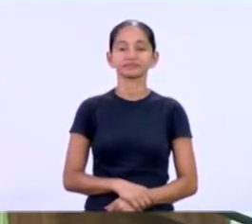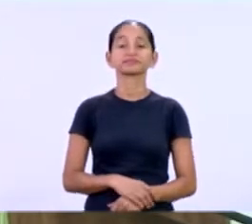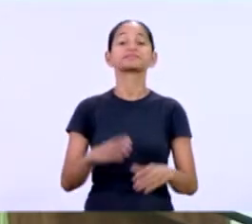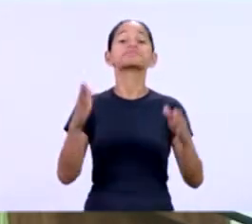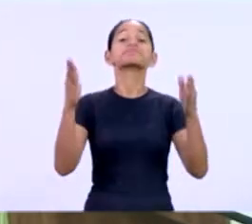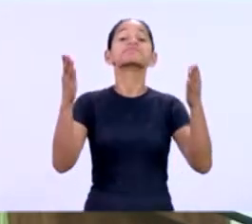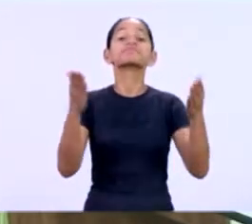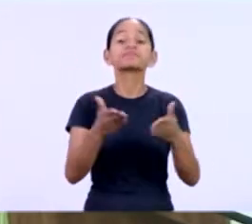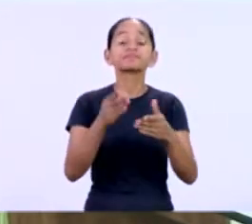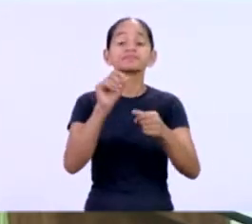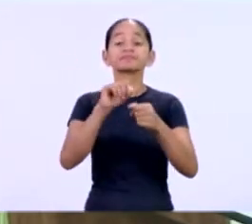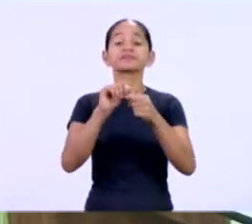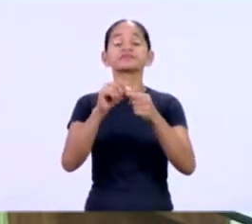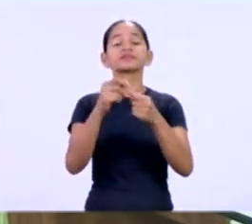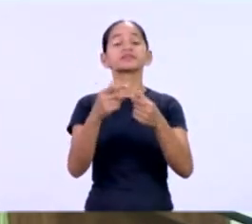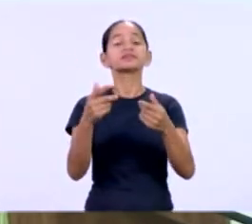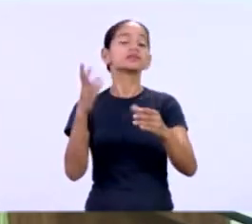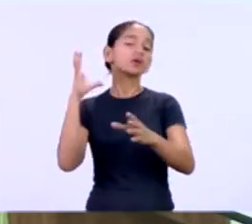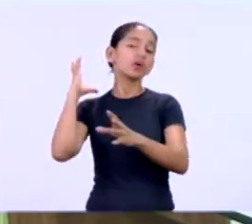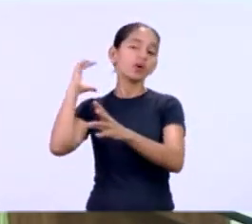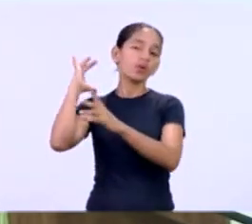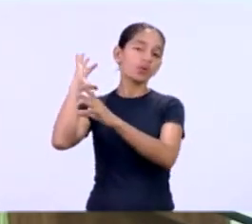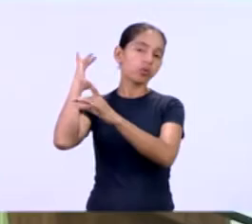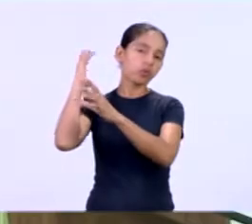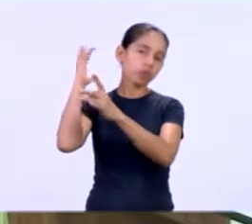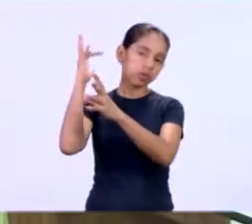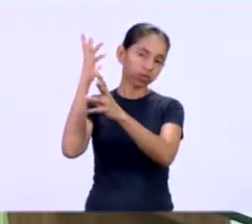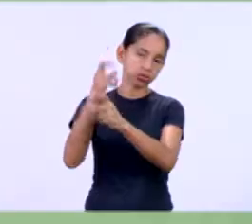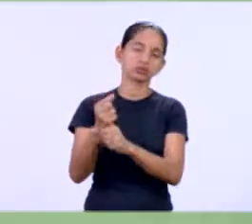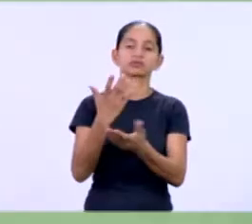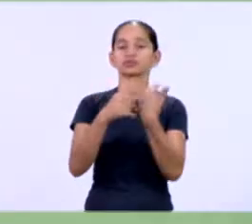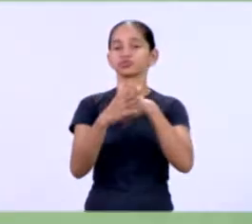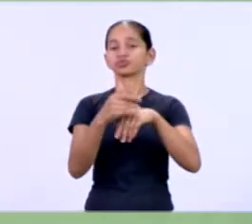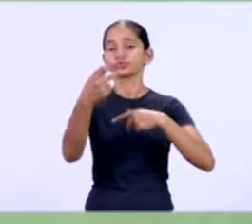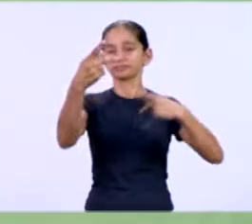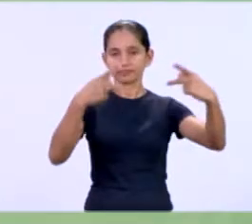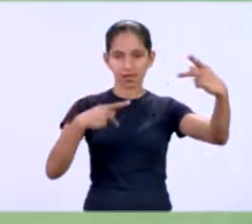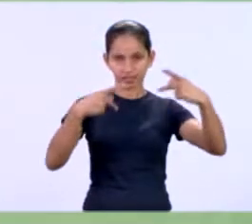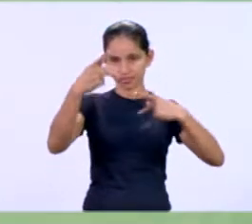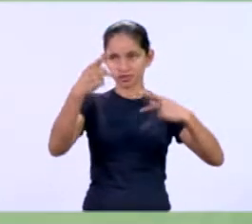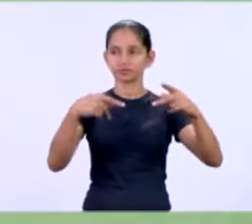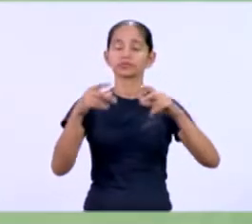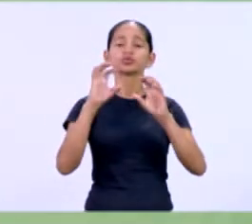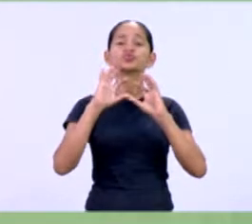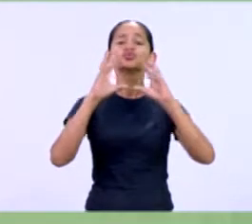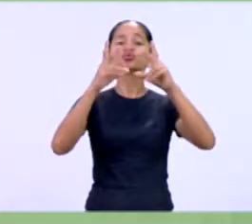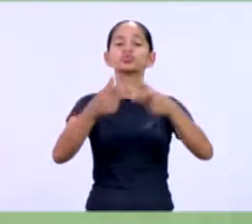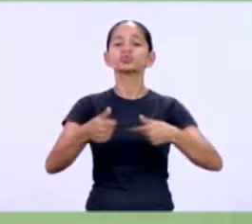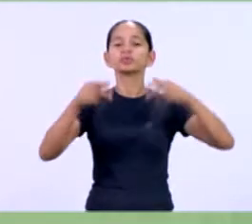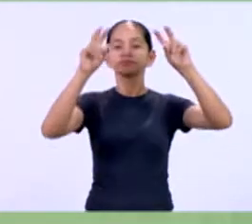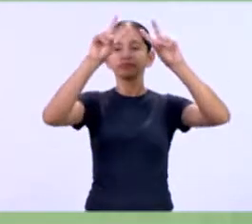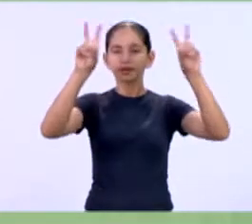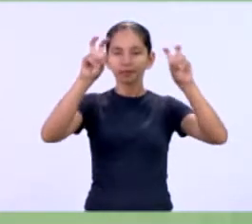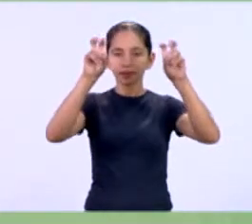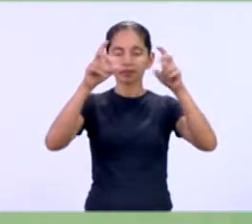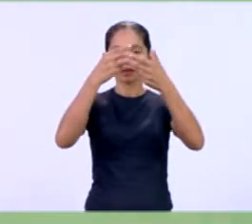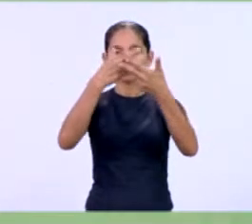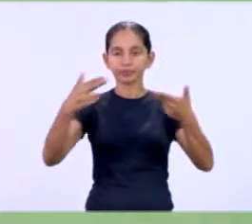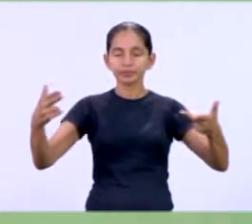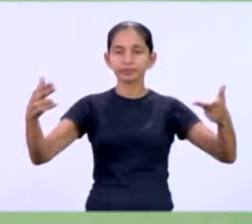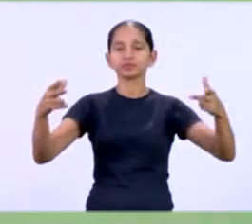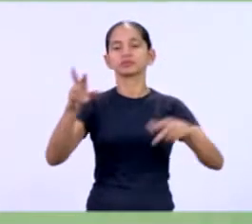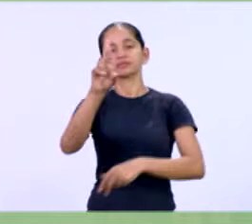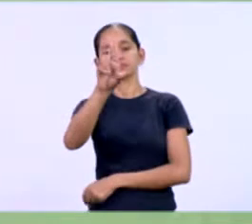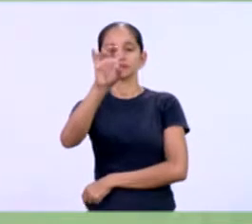Hoje nós vamos fazer aqui uma revisão de tudo que nós vimos sobre planejamento financeiro. Vamos falar aqui um pouquinho dos recursos de